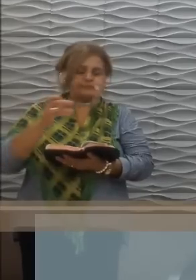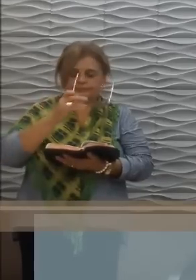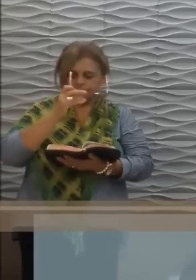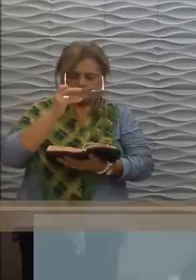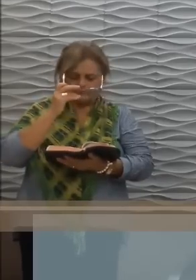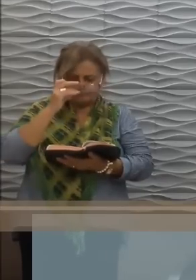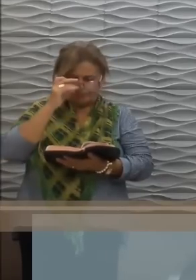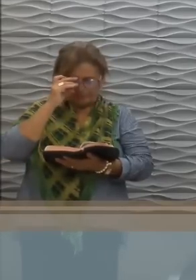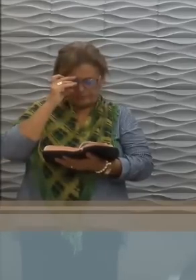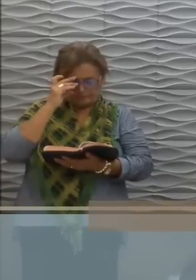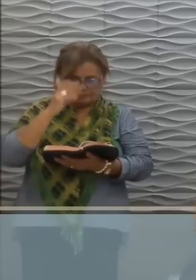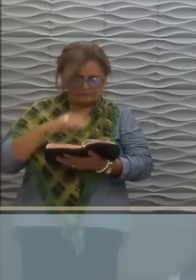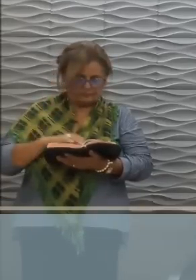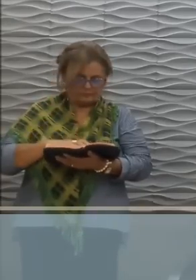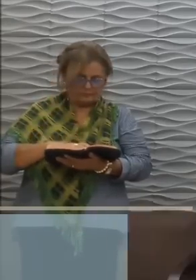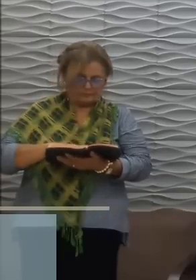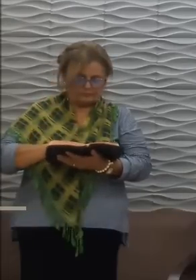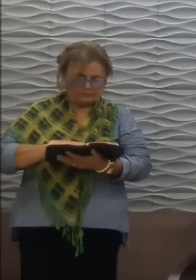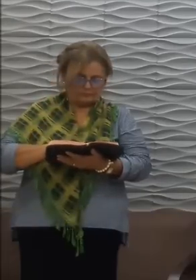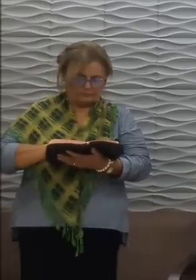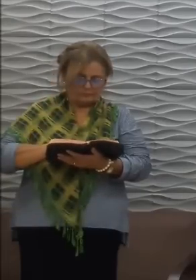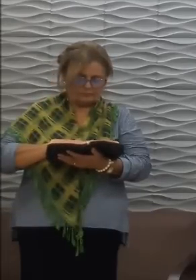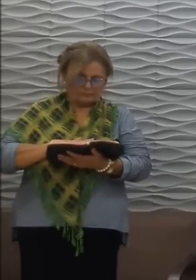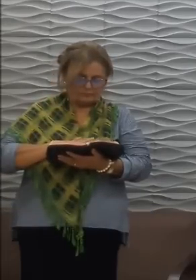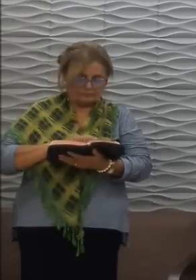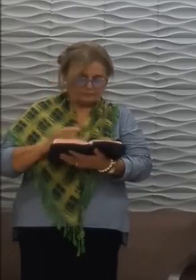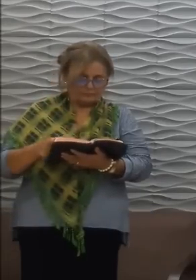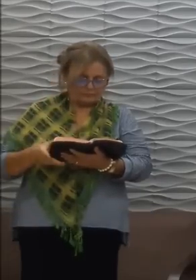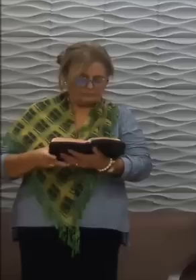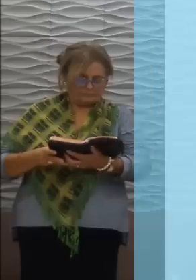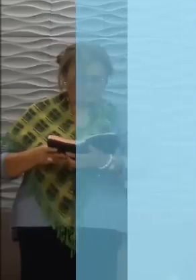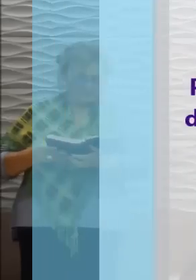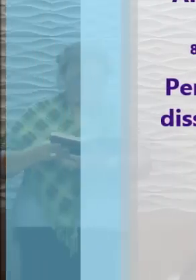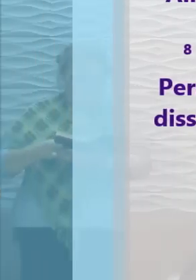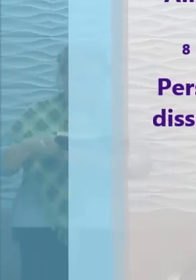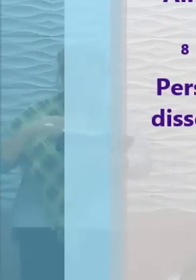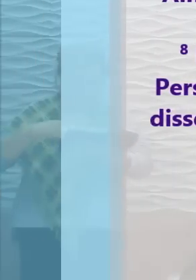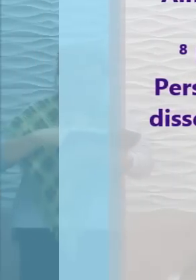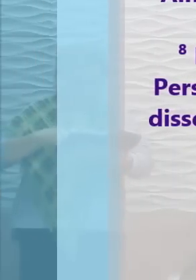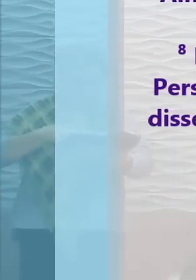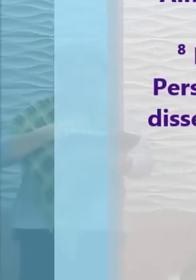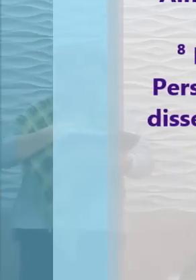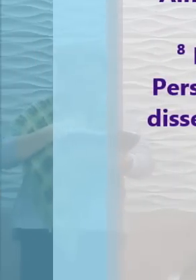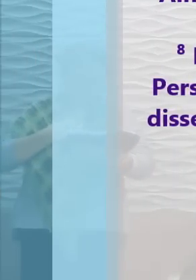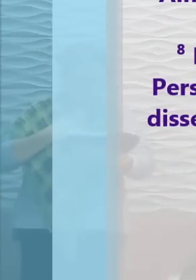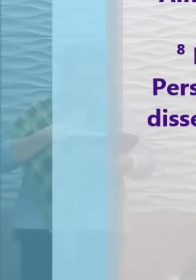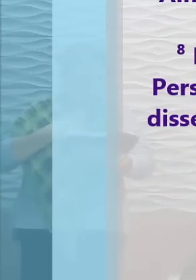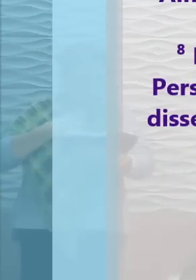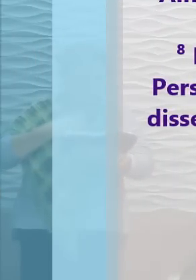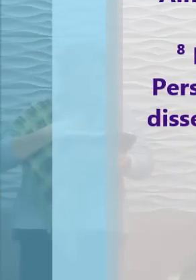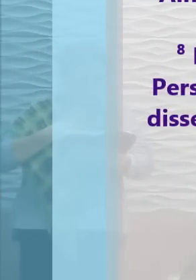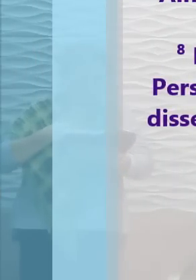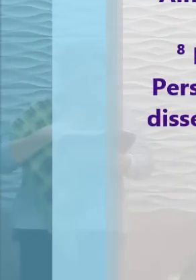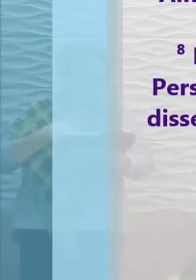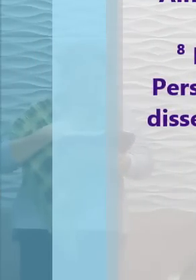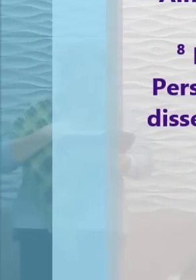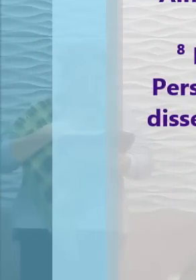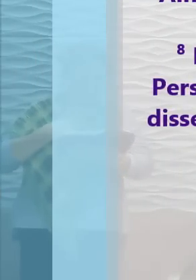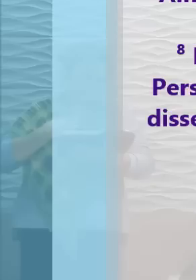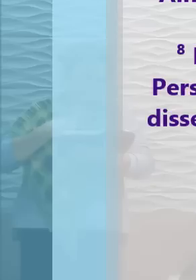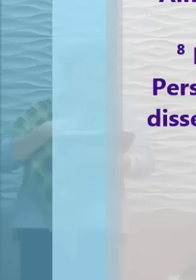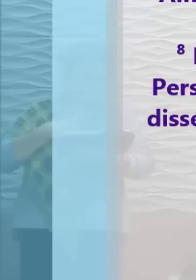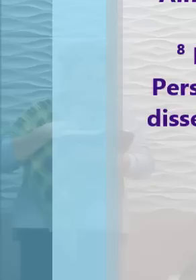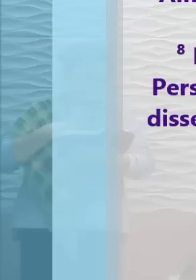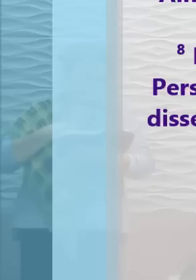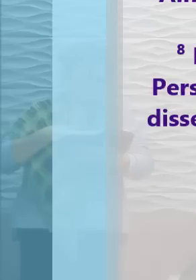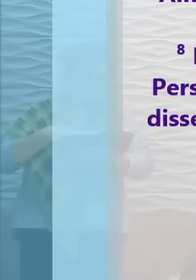No capítulo de número 30, no versículo de número 7, me acompanhe. Disse Davi a Abiatar, o